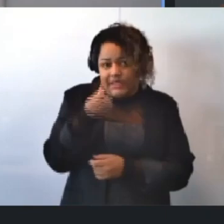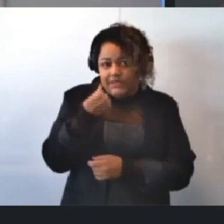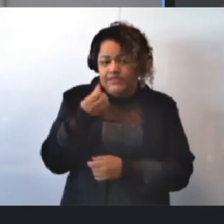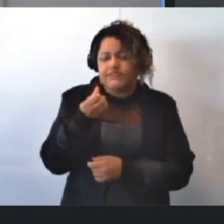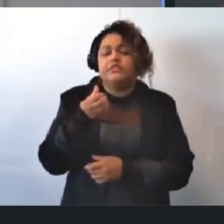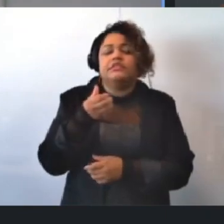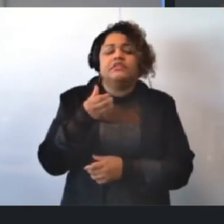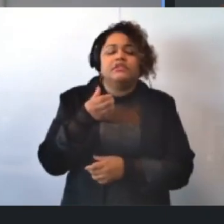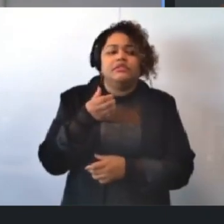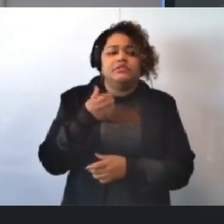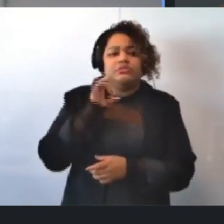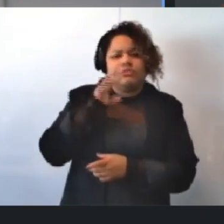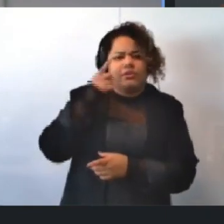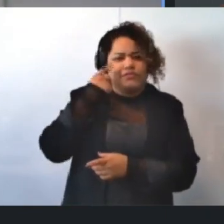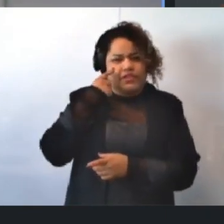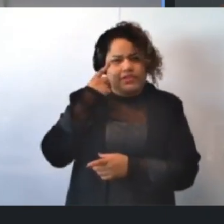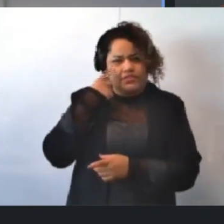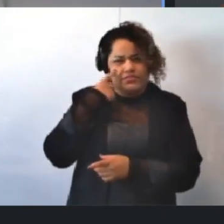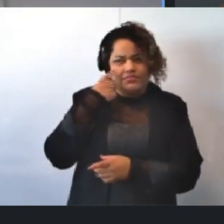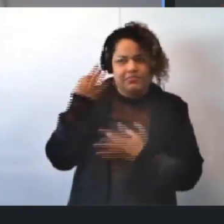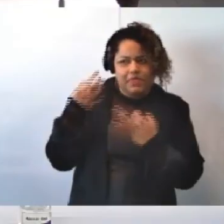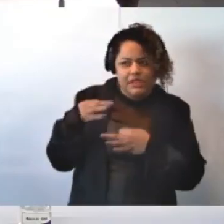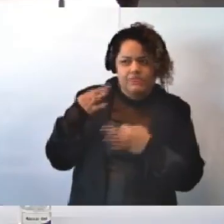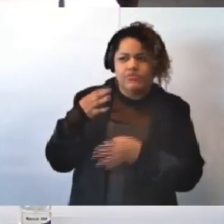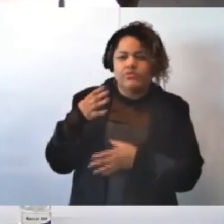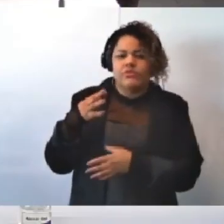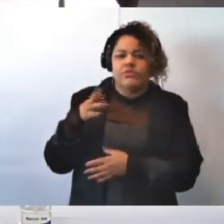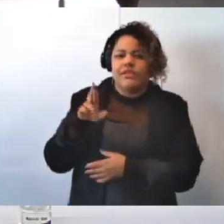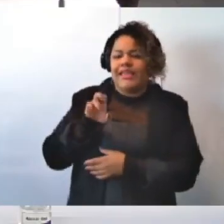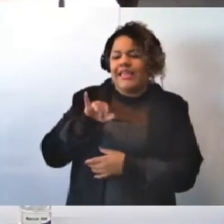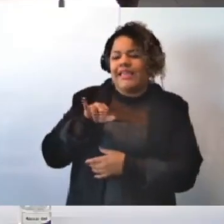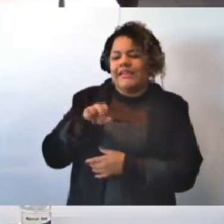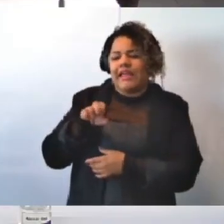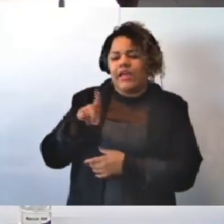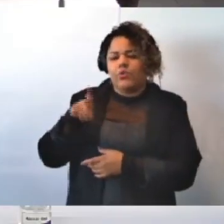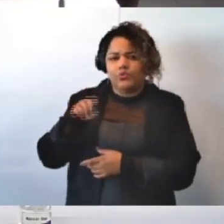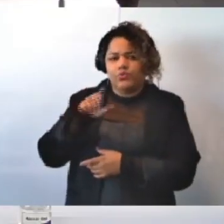confirmar se o vereador Reinaldo Gomes já está no plenário.